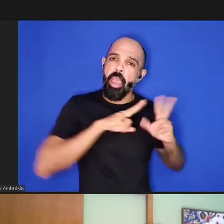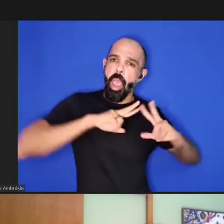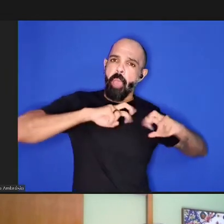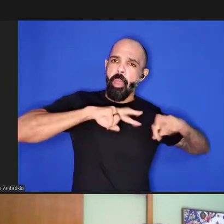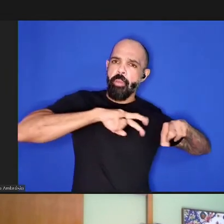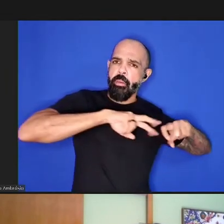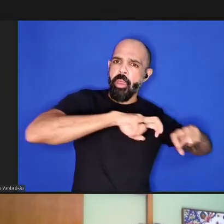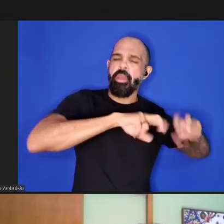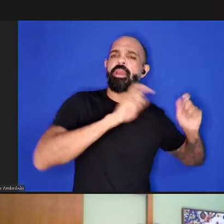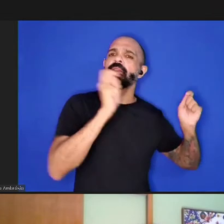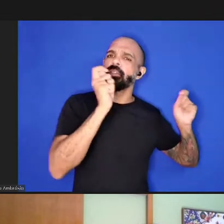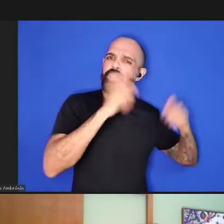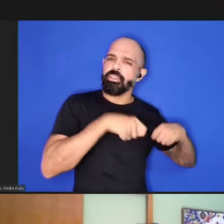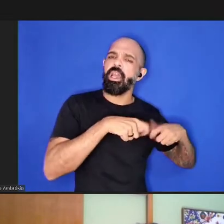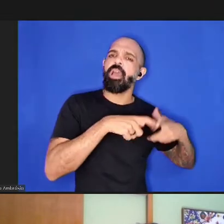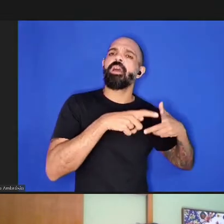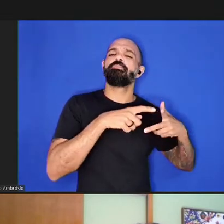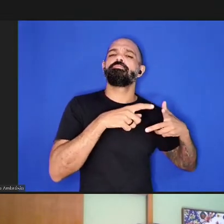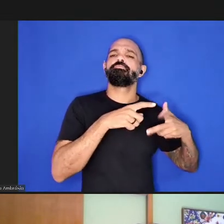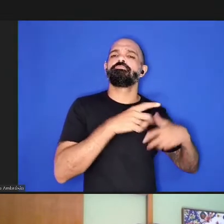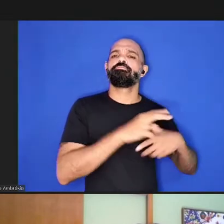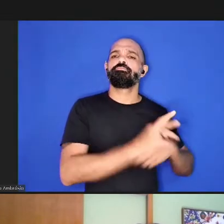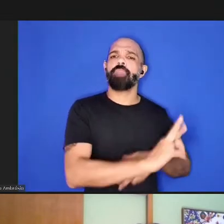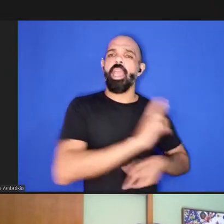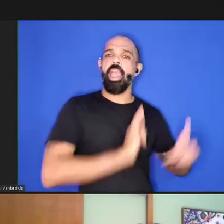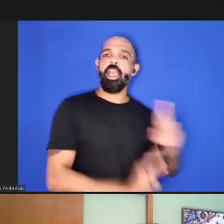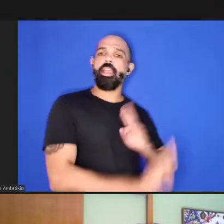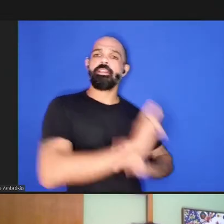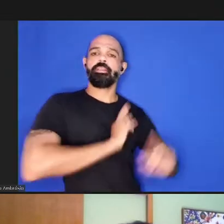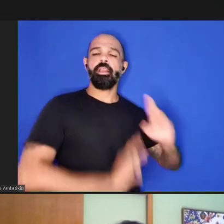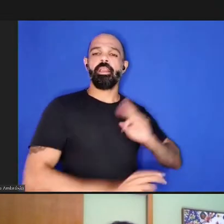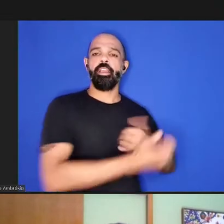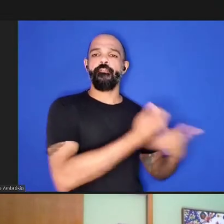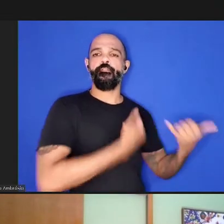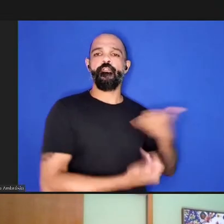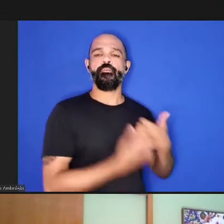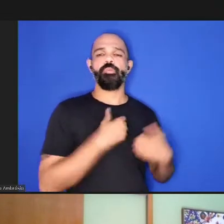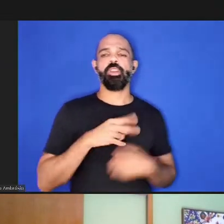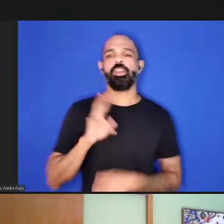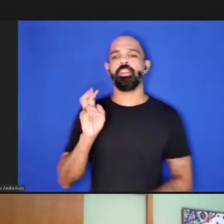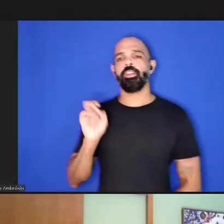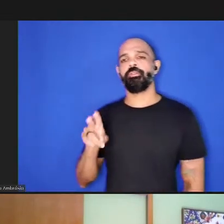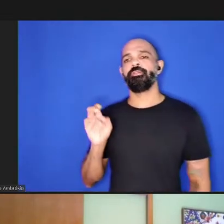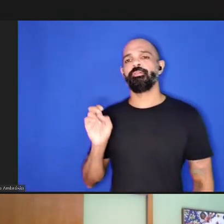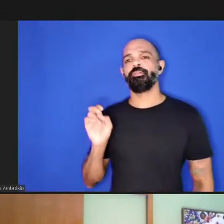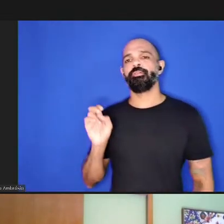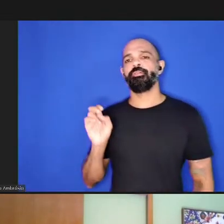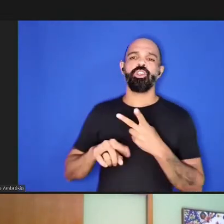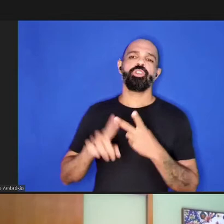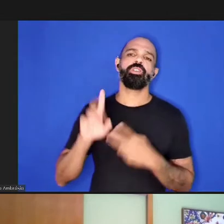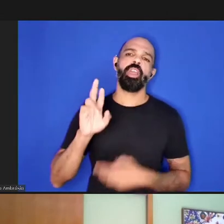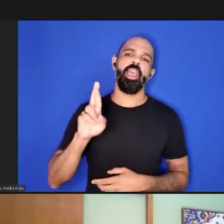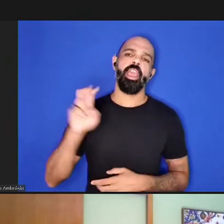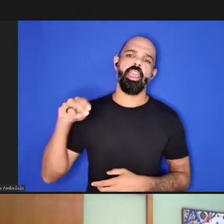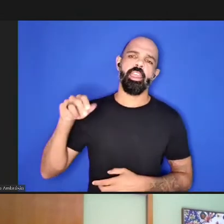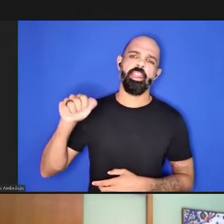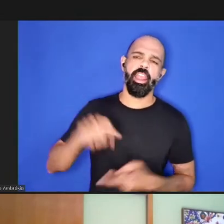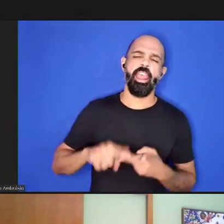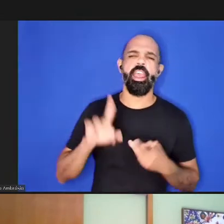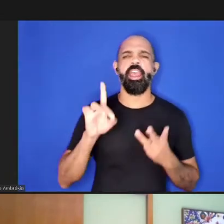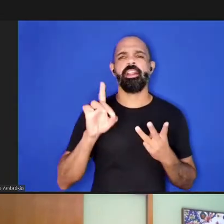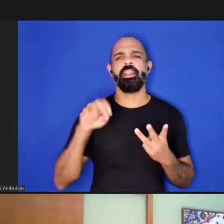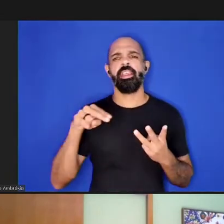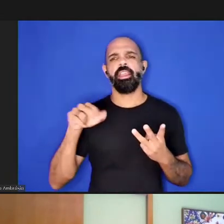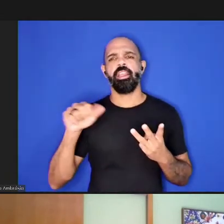e podem dar muita informação sobre vírus, sobre RNA, sobre DNA. Esses estudos são muito interessantes.